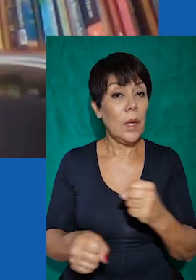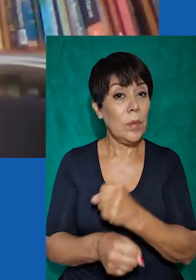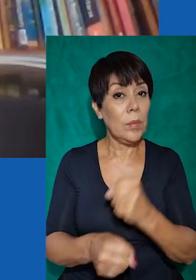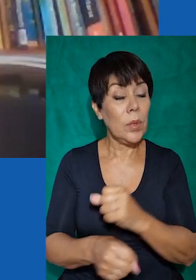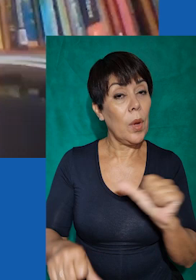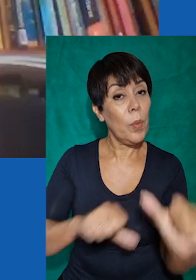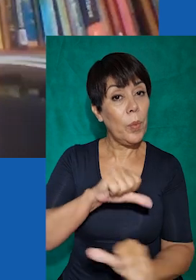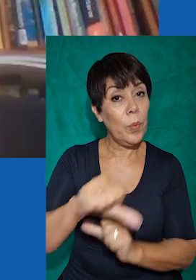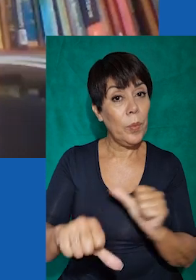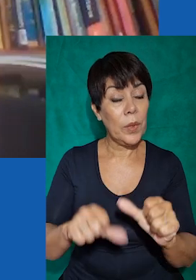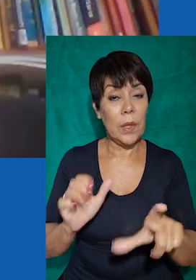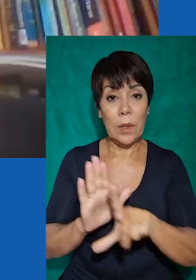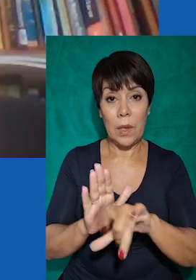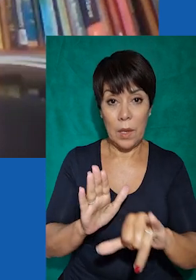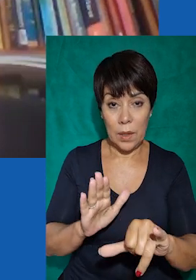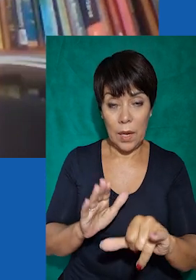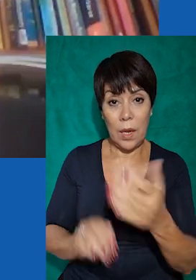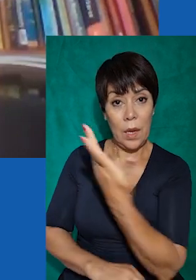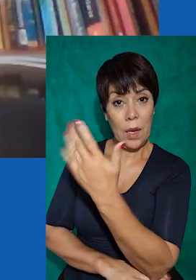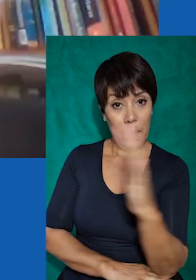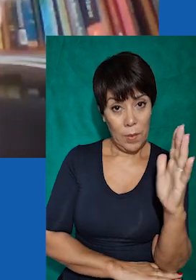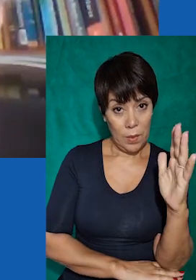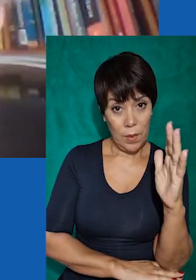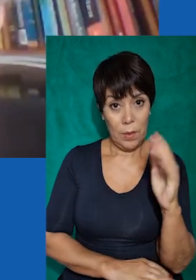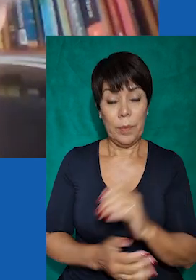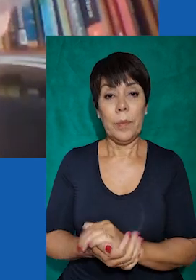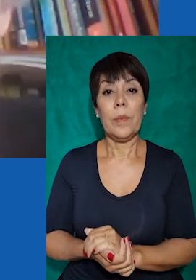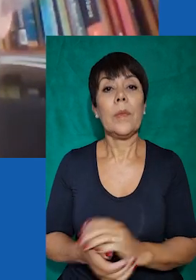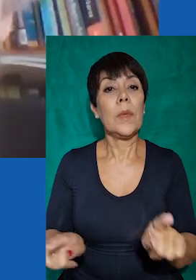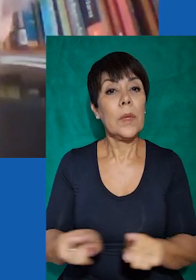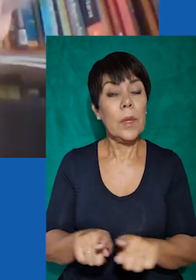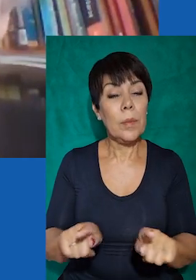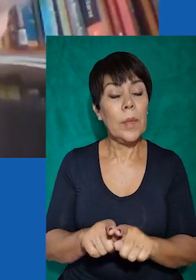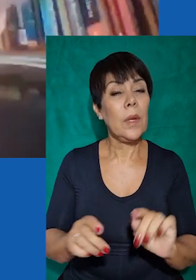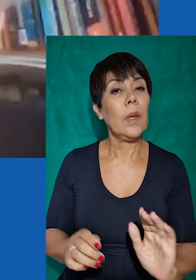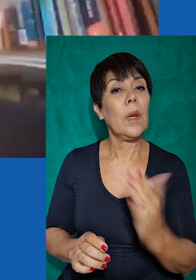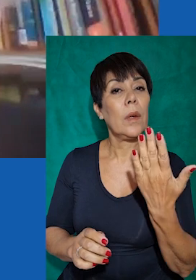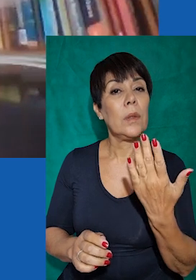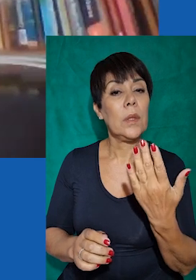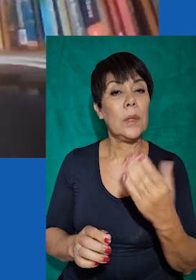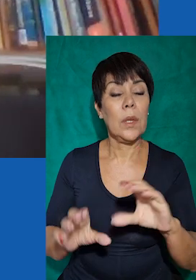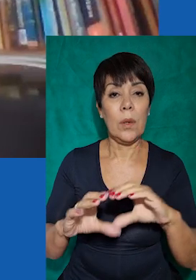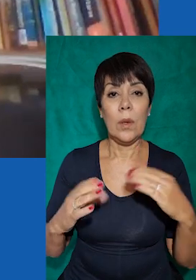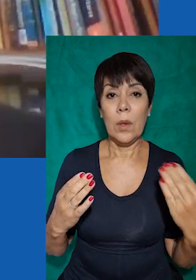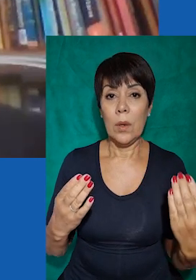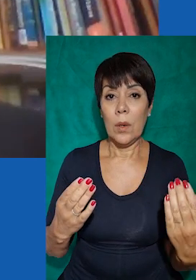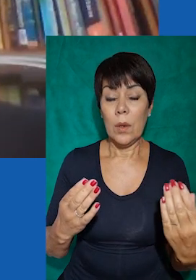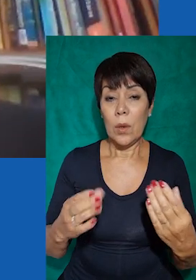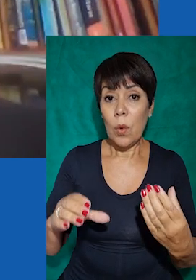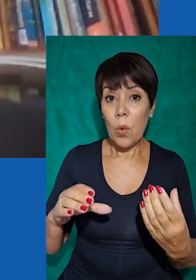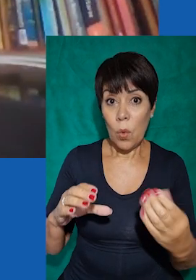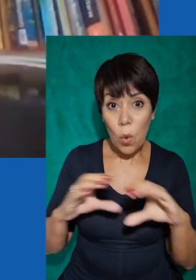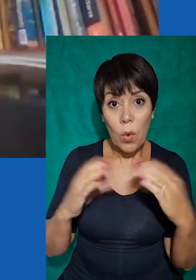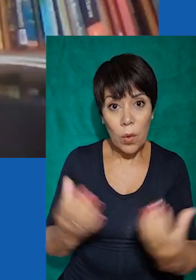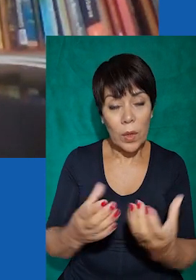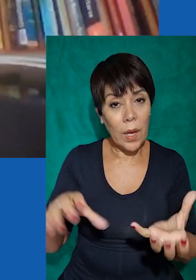que queria reformar a legislação ambiental e que levou no Congresso, foram